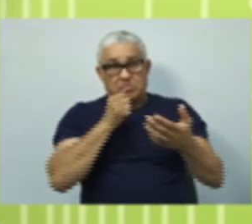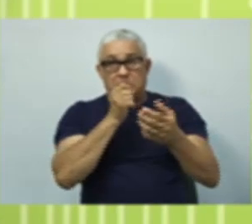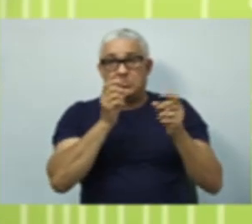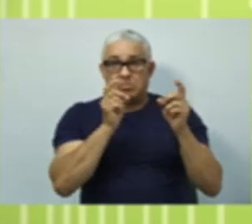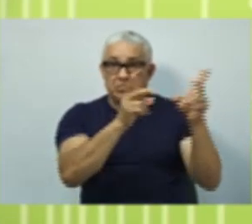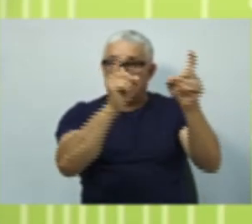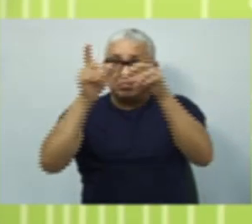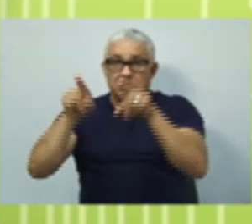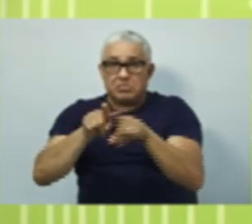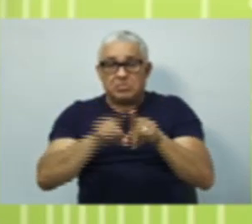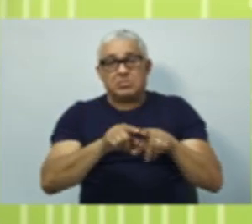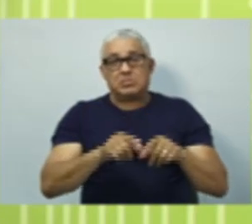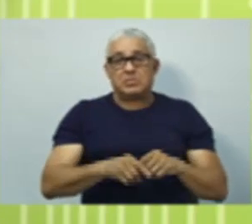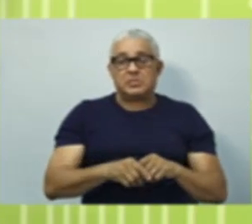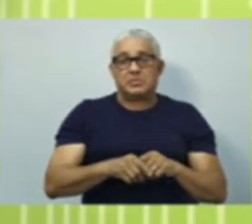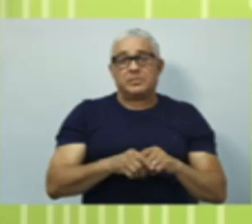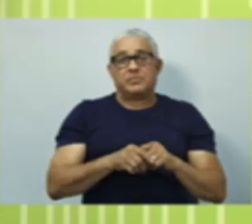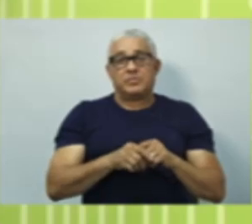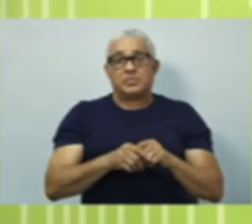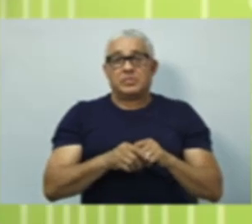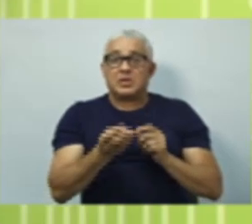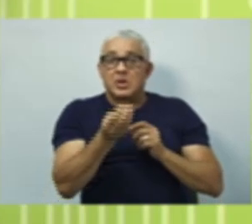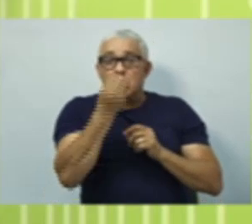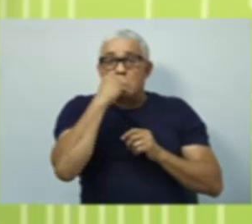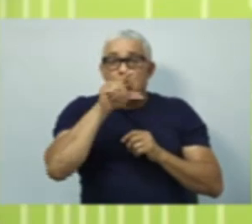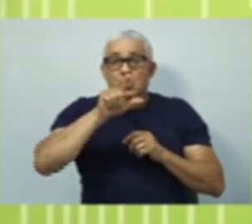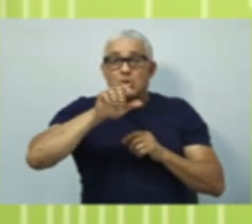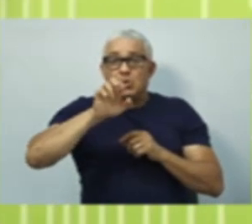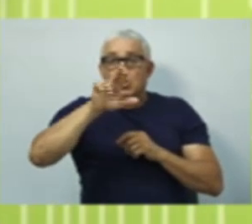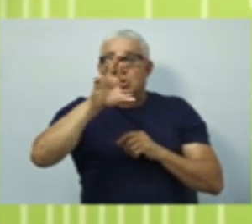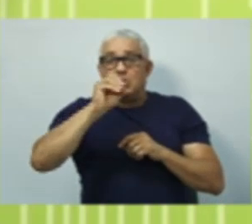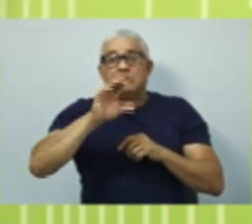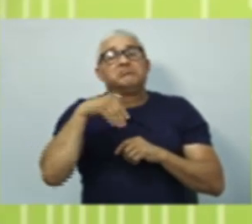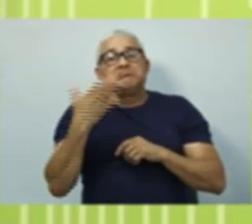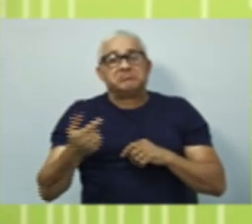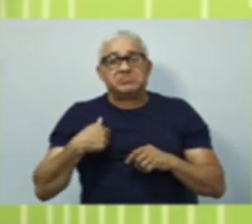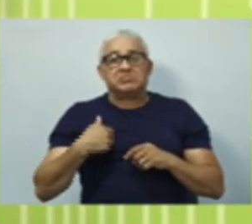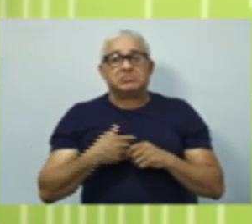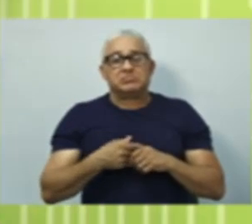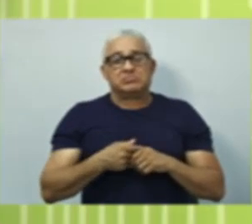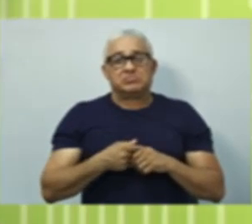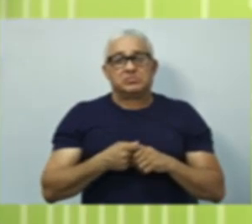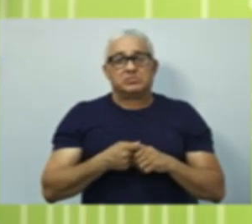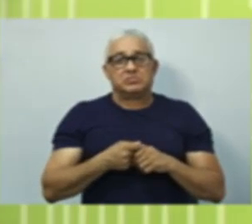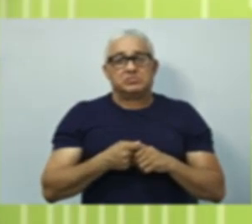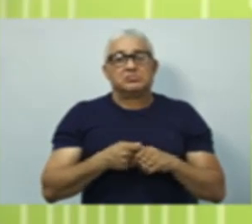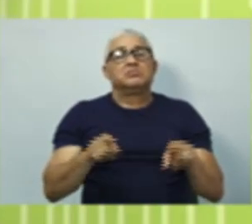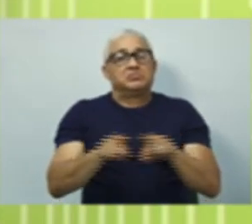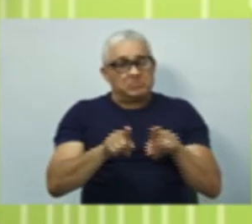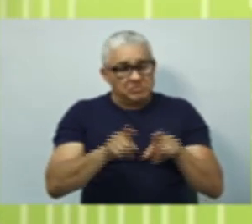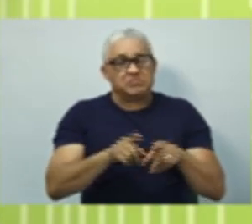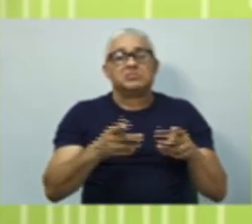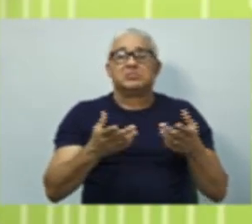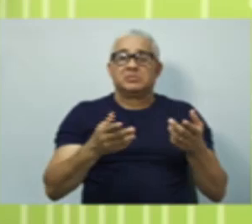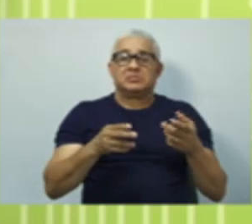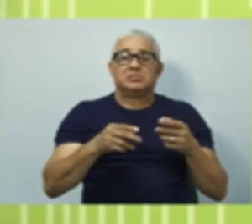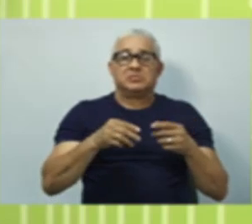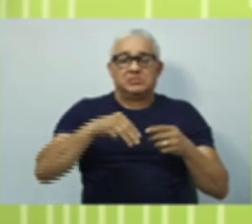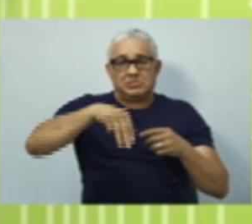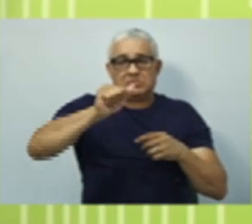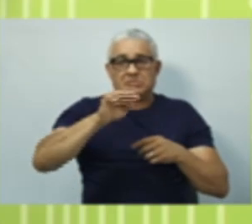a margem de lucro que eu vou ter. A gente pensa todas as questões. Quanto eu vou gastar com a matéria-prima, todas as